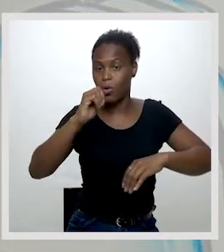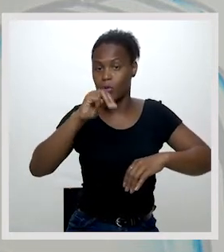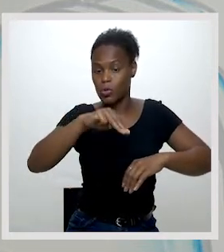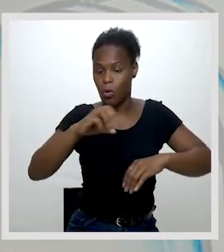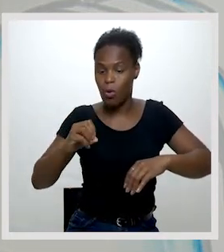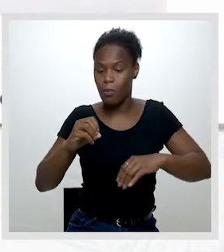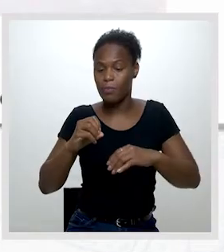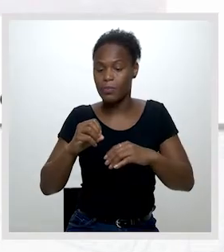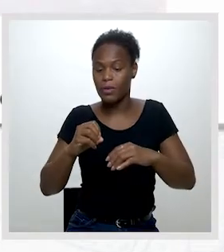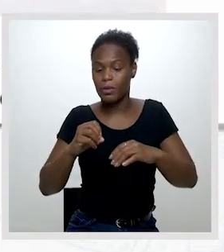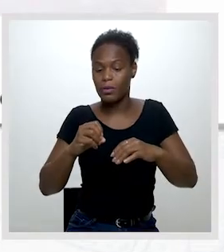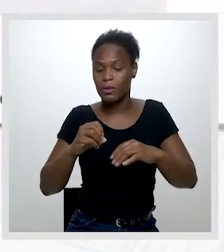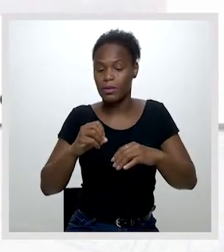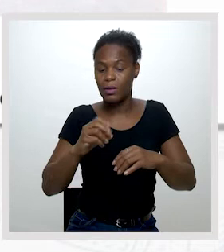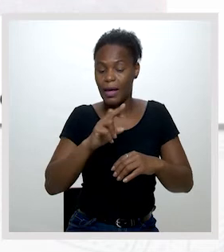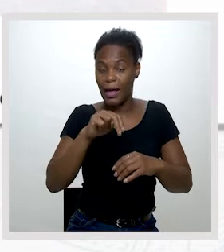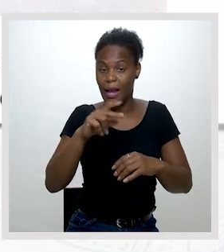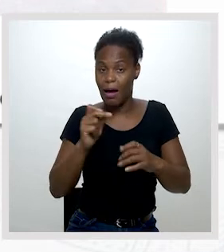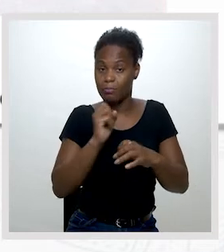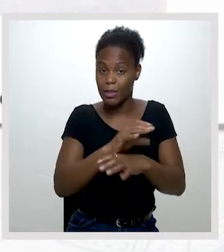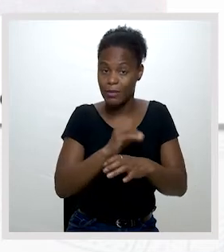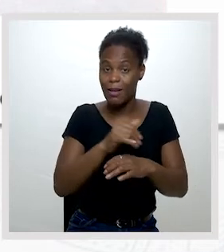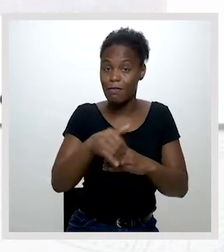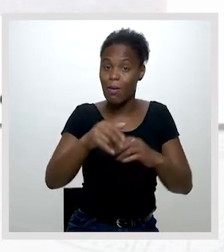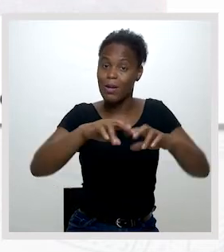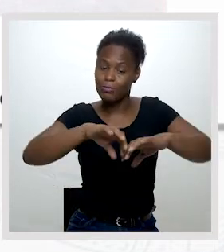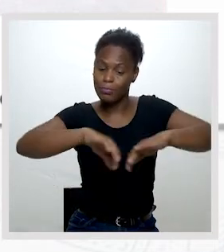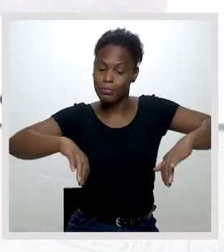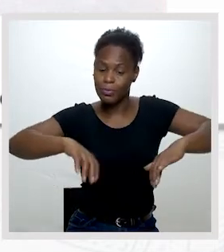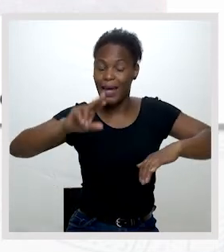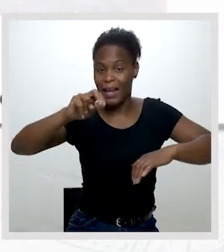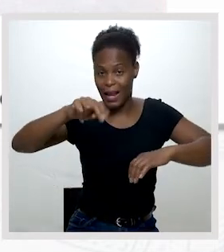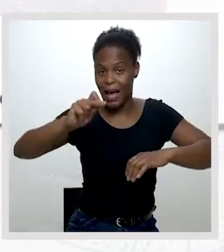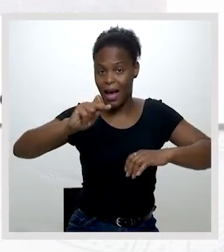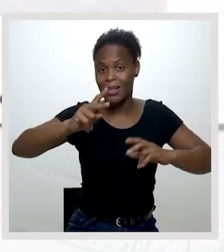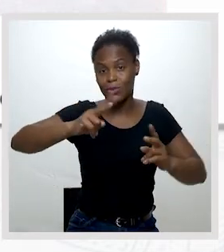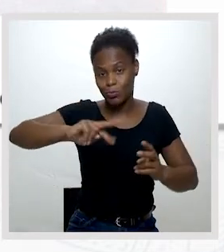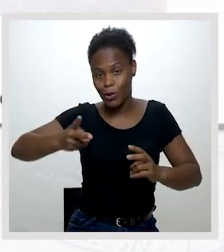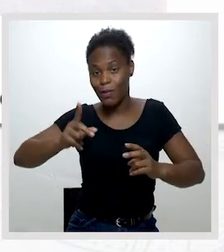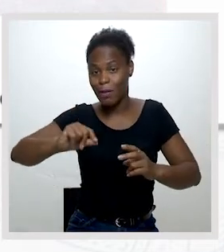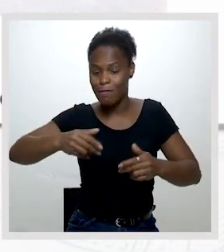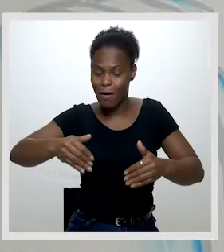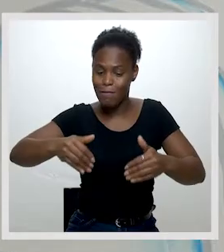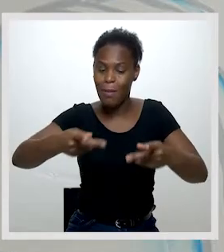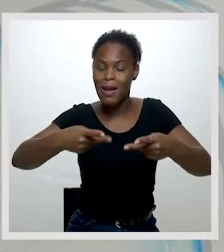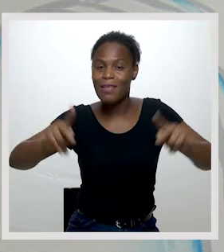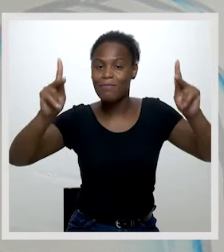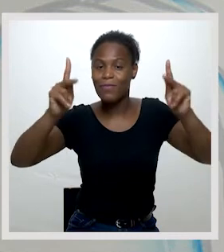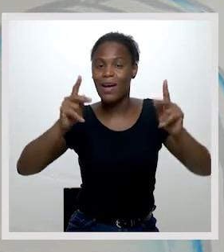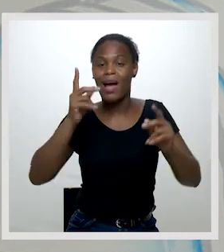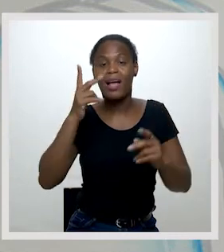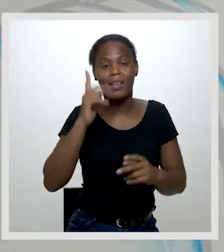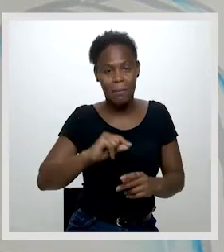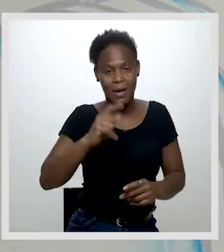maior e subunidade menor vão se separar e os RNA de transferência também vão se libertar, assim como também os aminoácidos